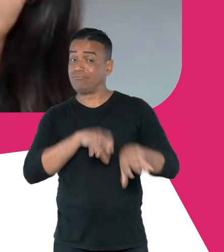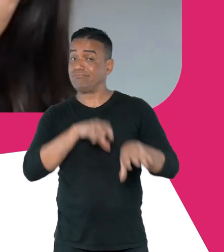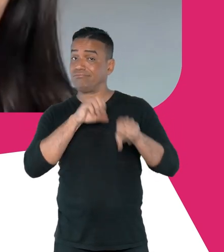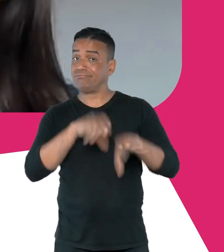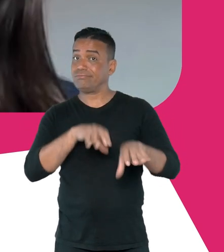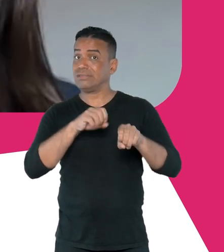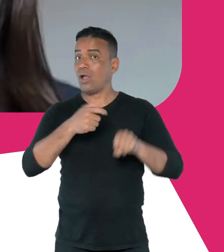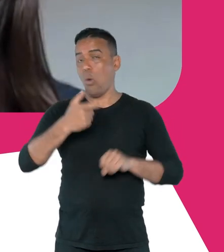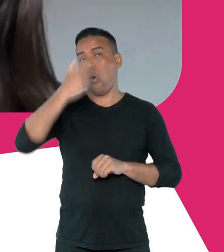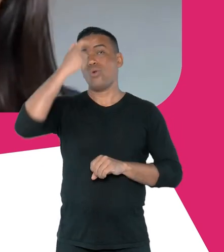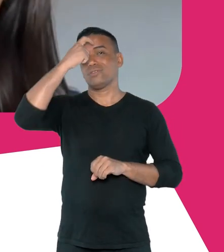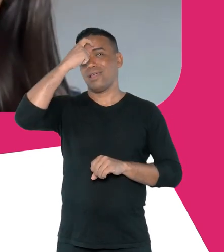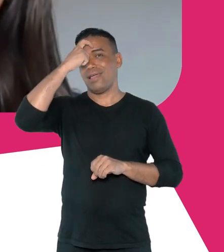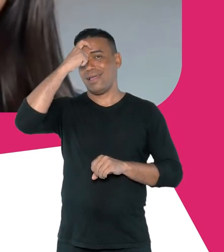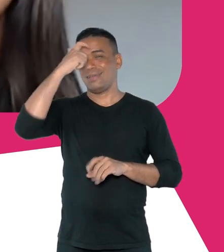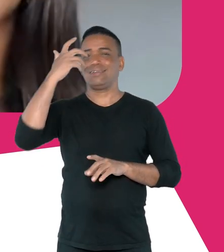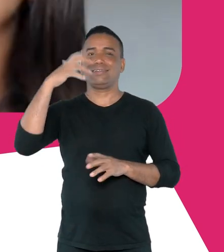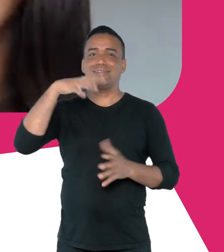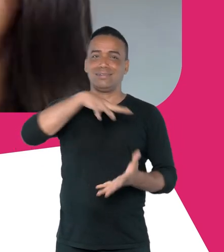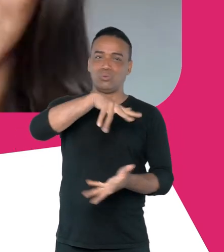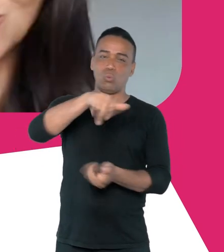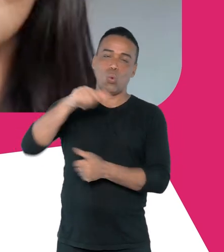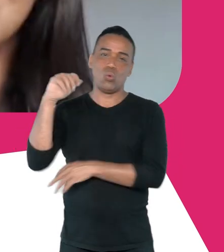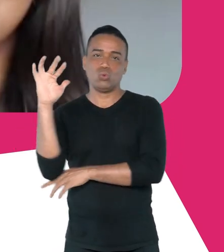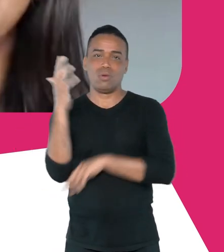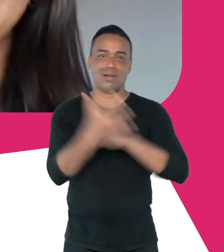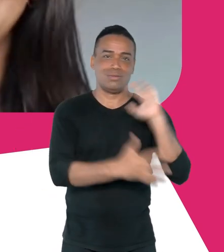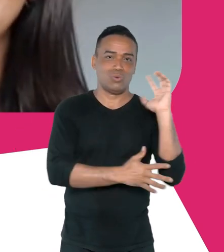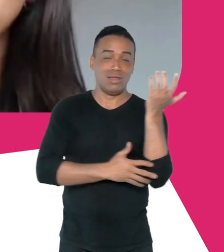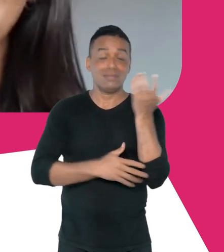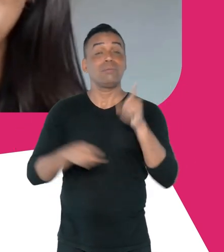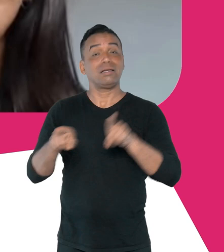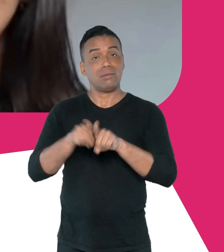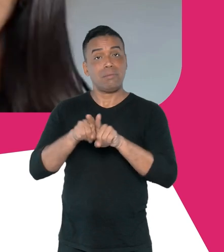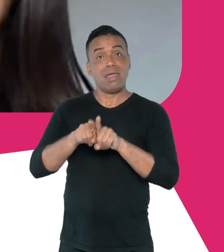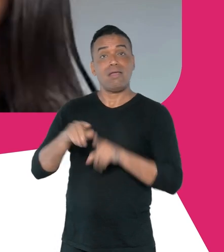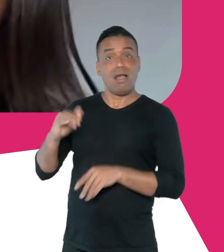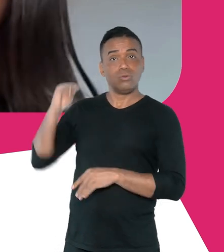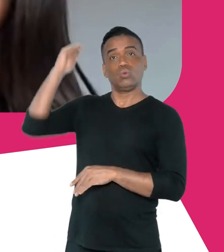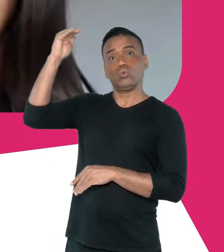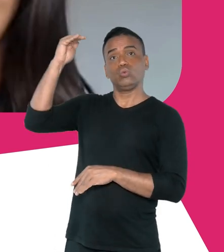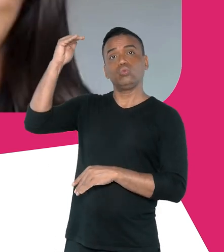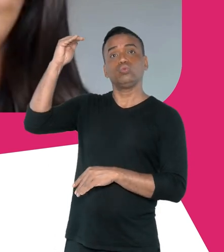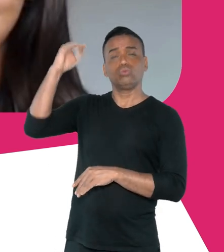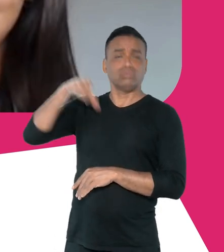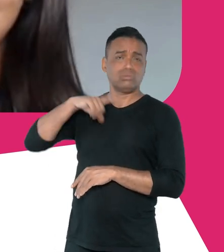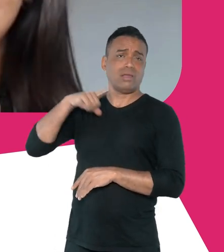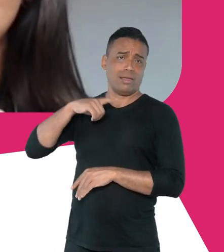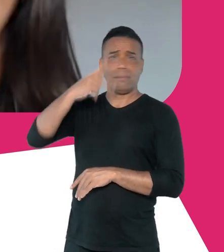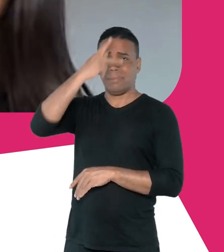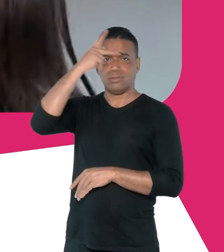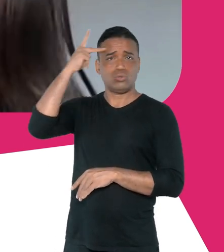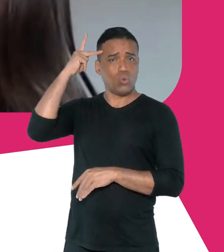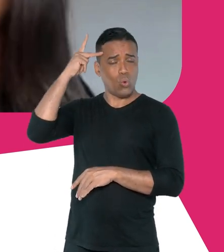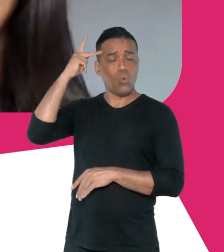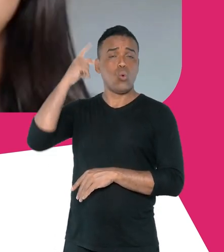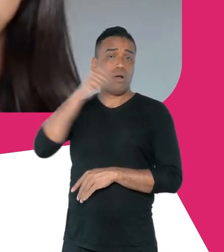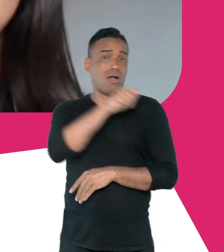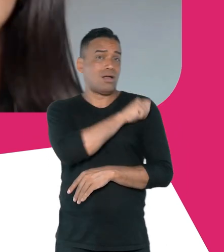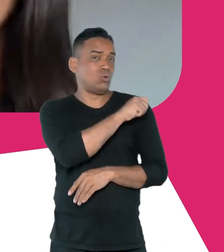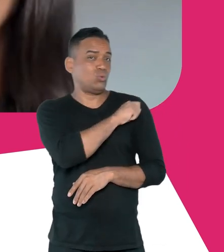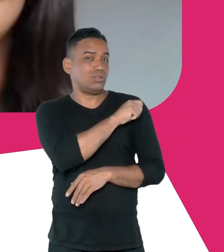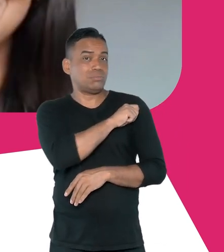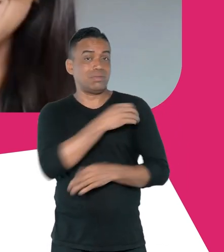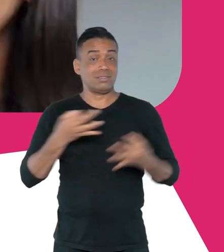essa consciência para eles, para adultos também, né? Eu tenho leitores adultos, minhas alunas de